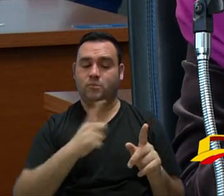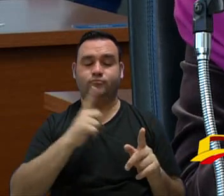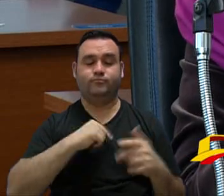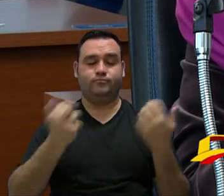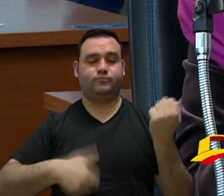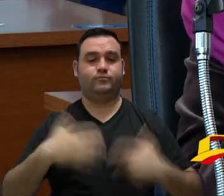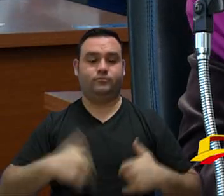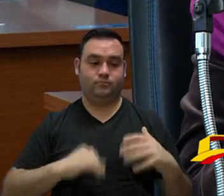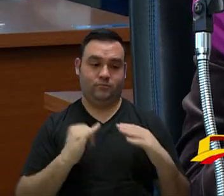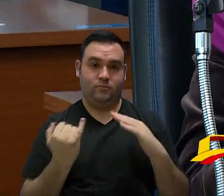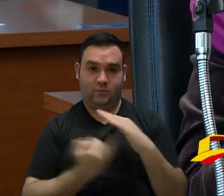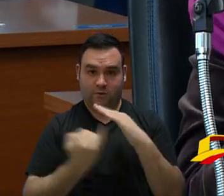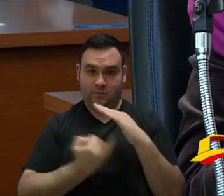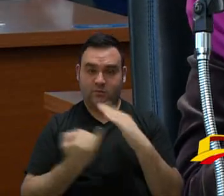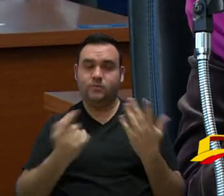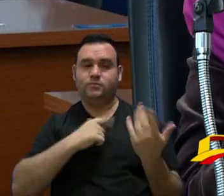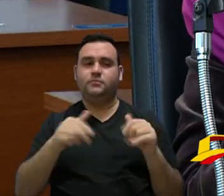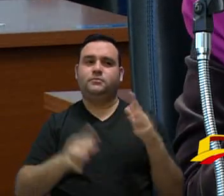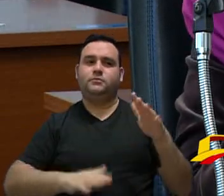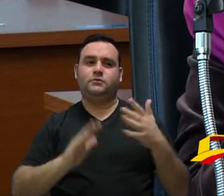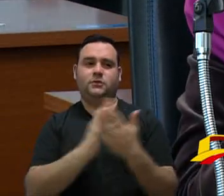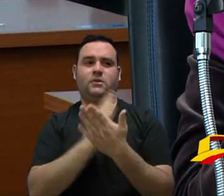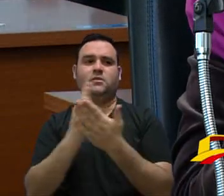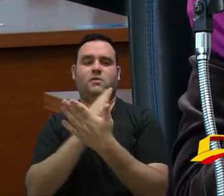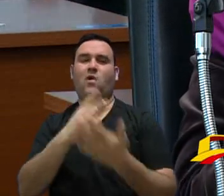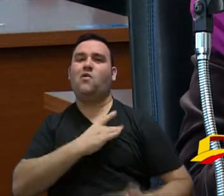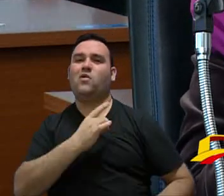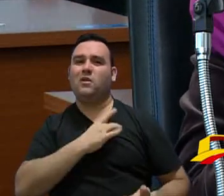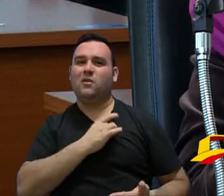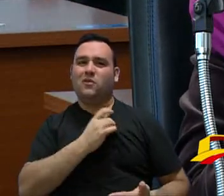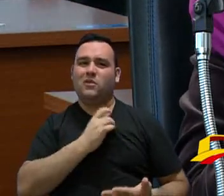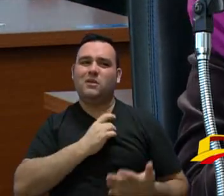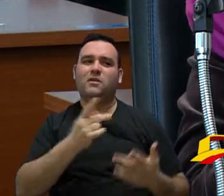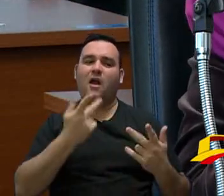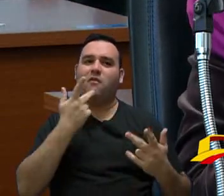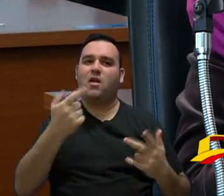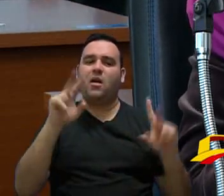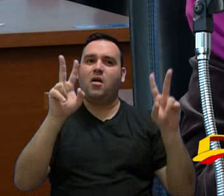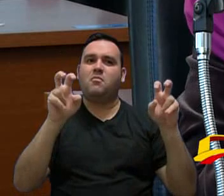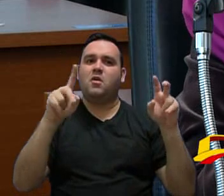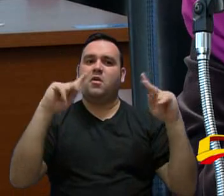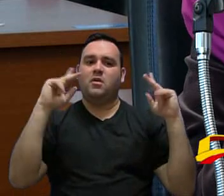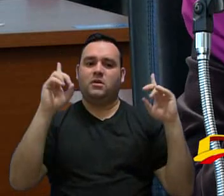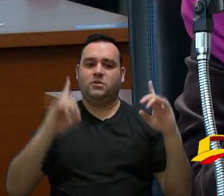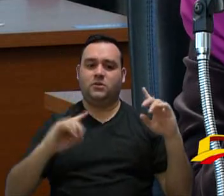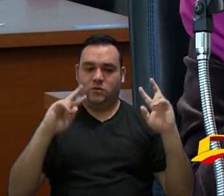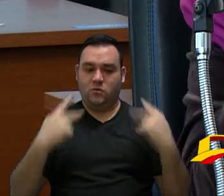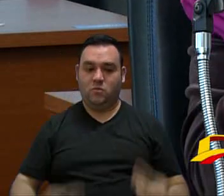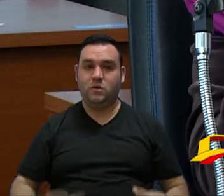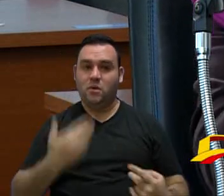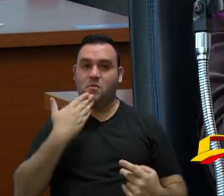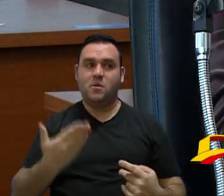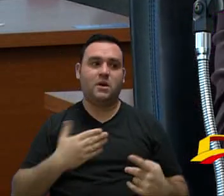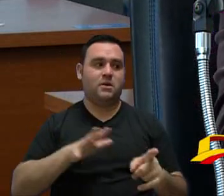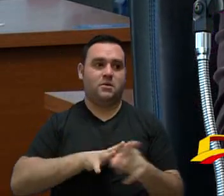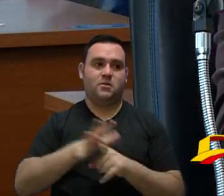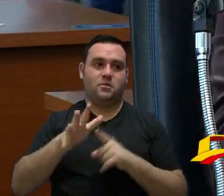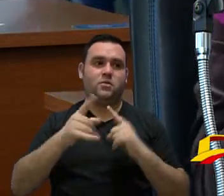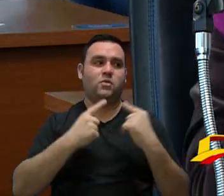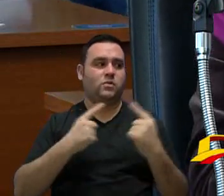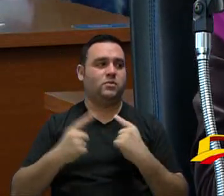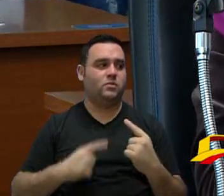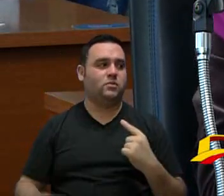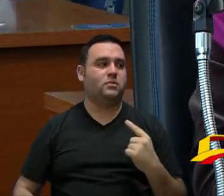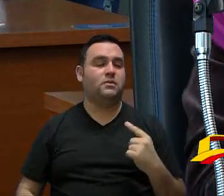que foi trazer daqui de entidades muitas elas ligadas à pauta dos direitos humanos que pedem uma audiência